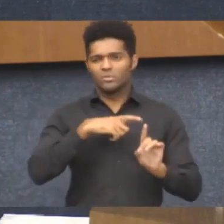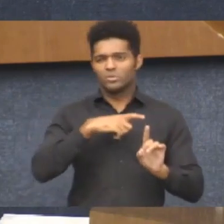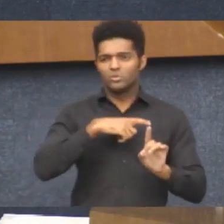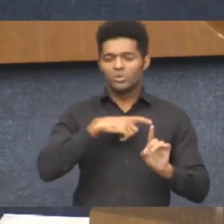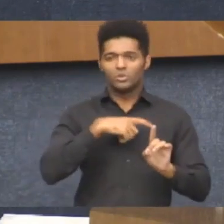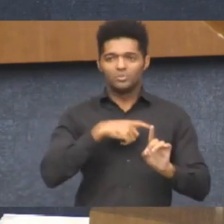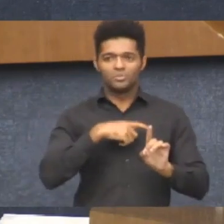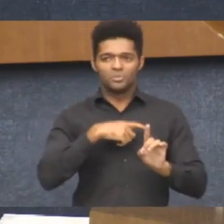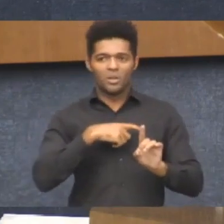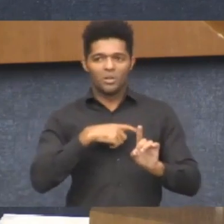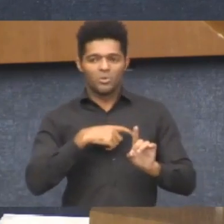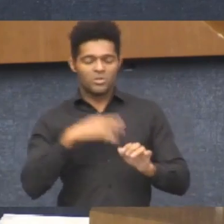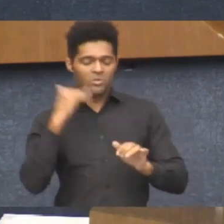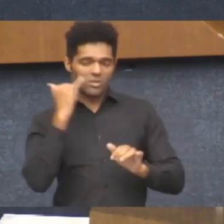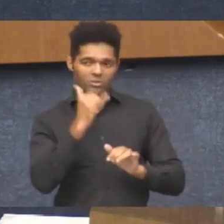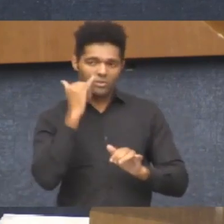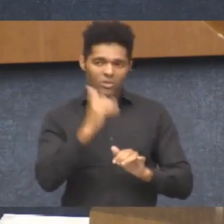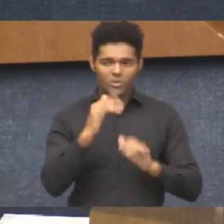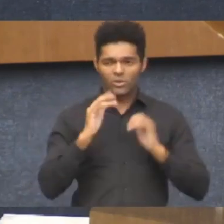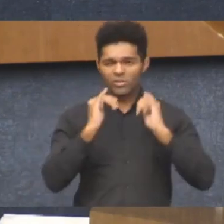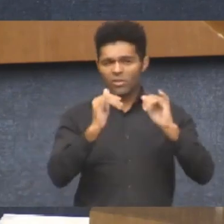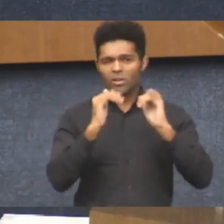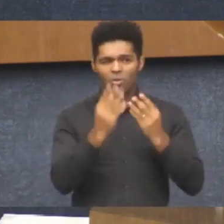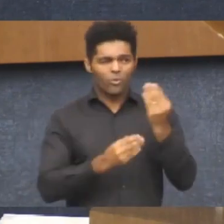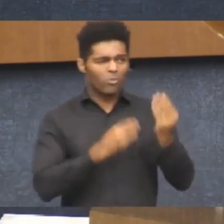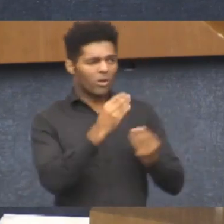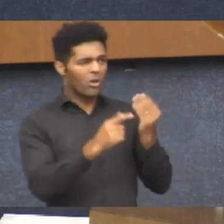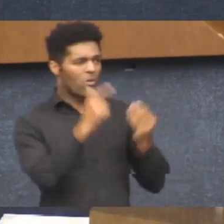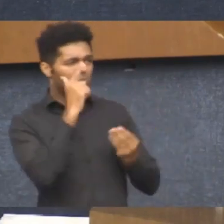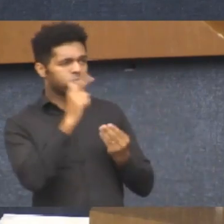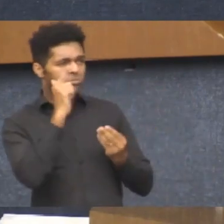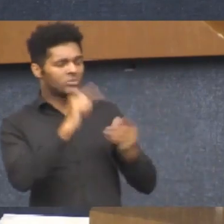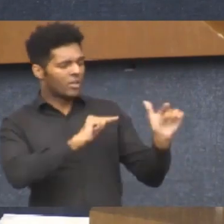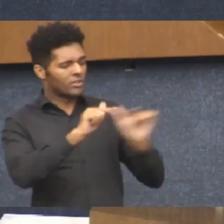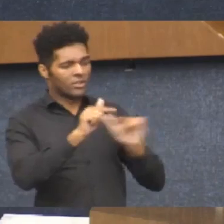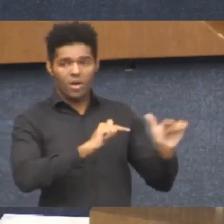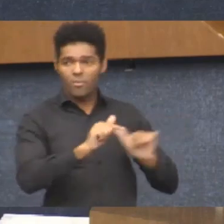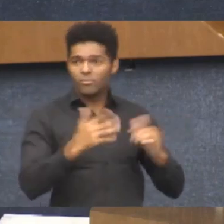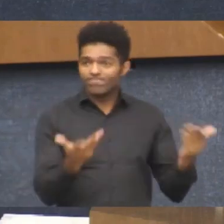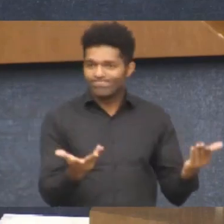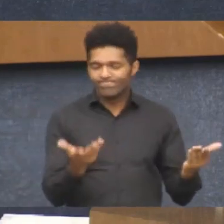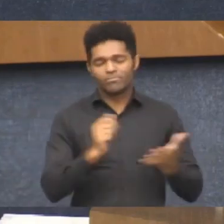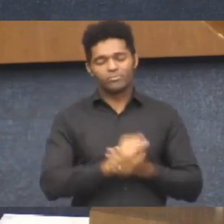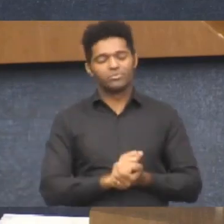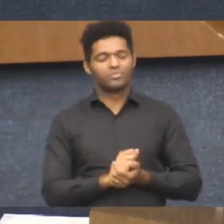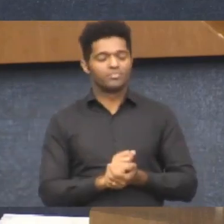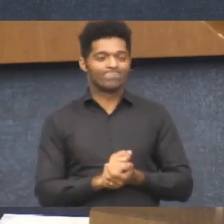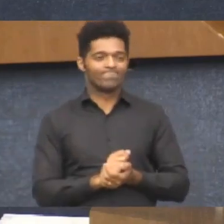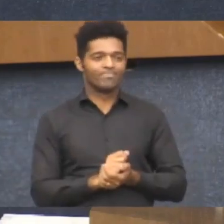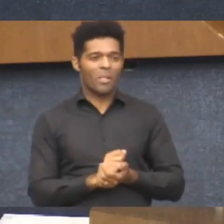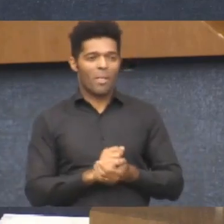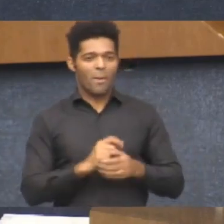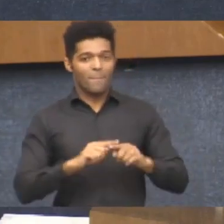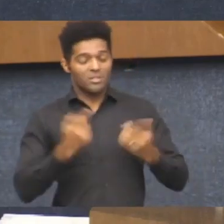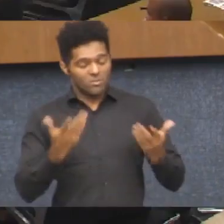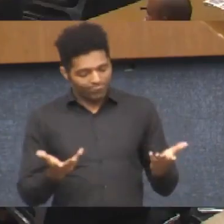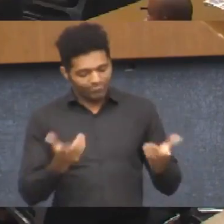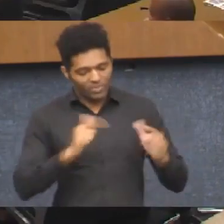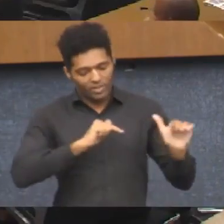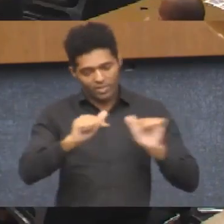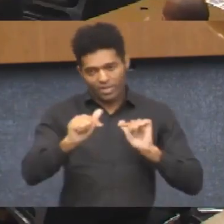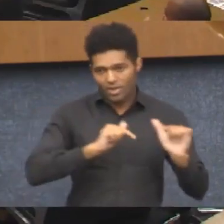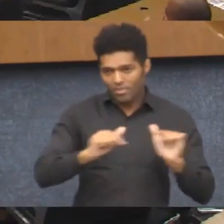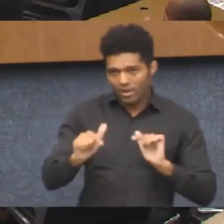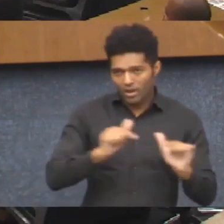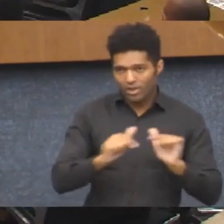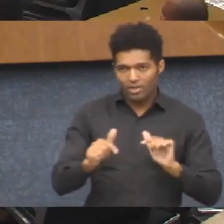dá conta de tanta coisa. É muita coisa. Mas é isso, né? Quem trabalha no SUS, quem